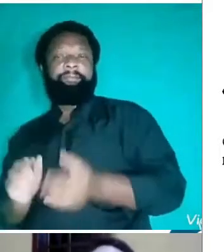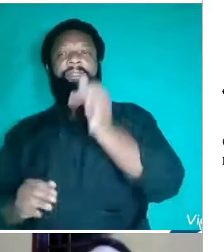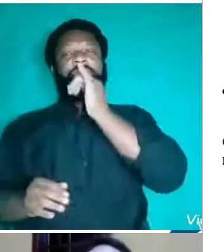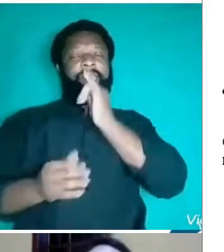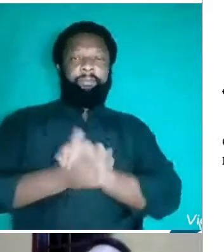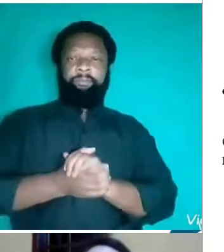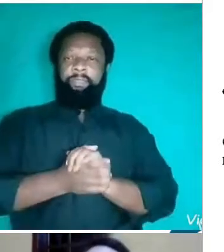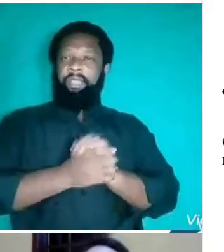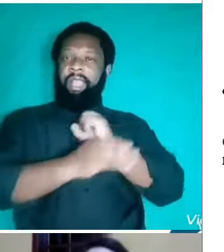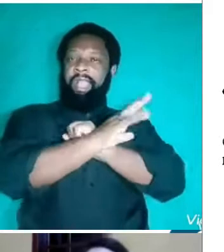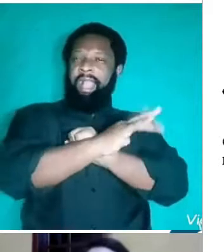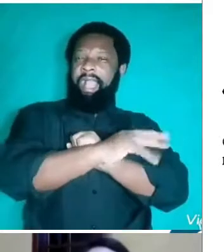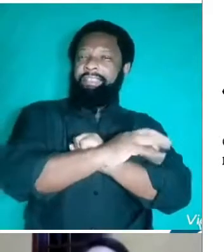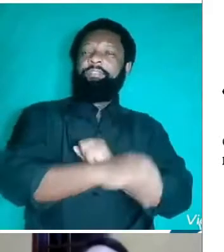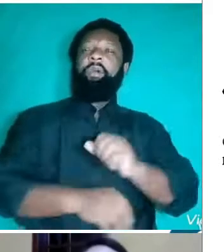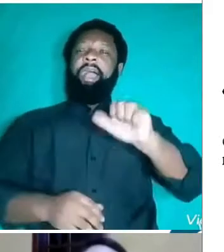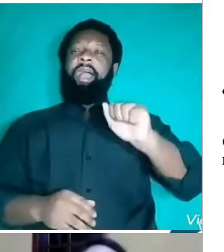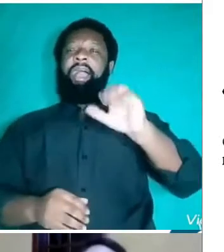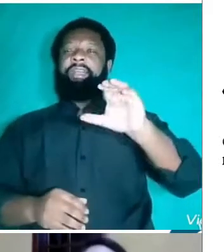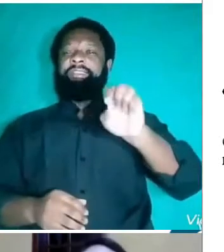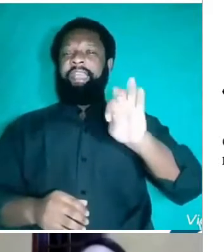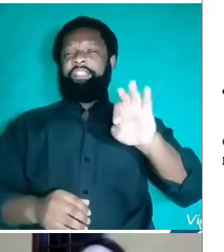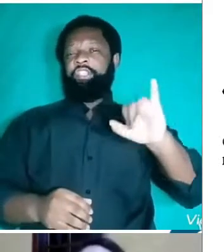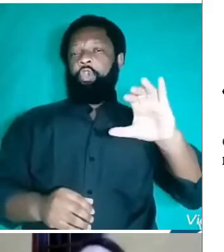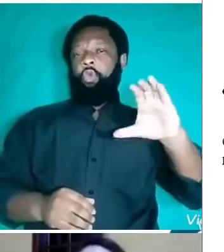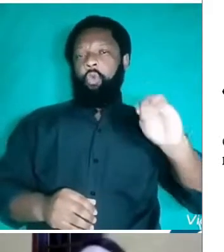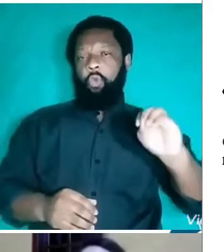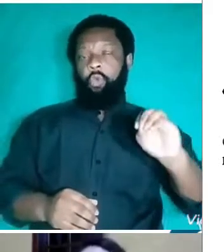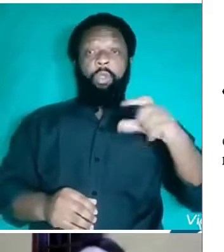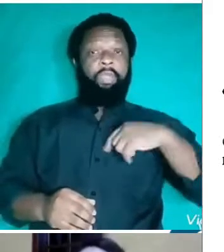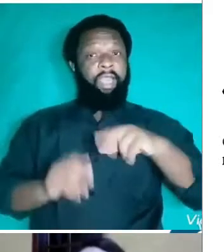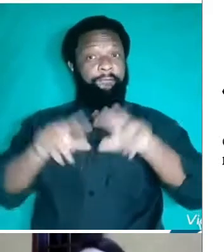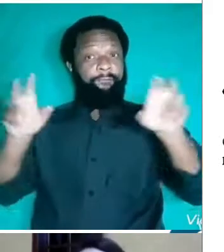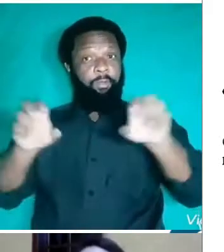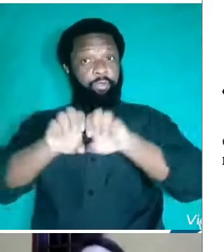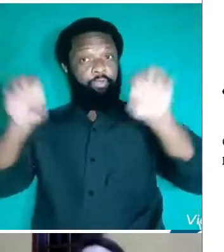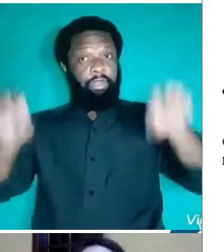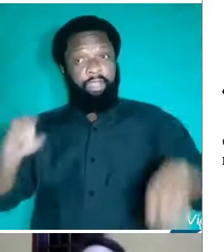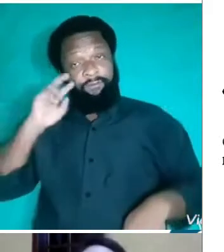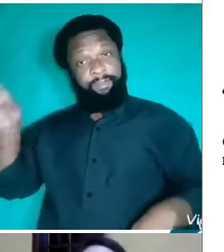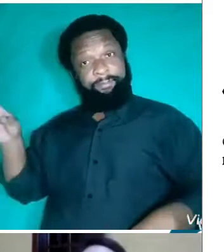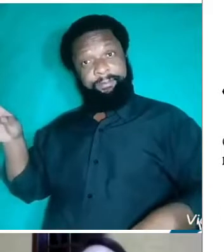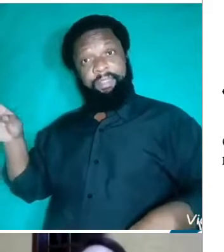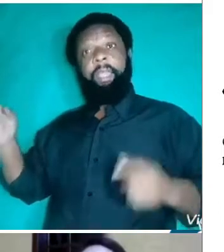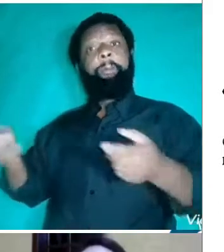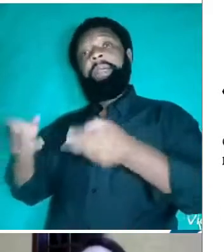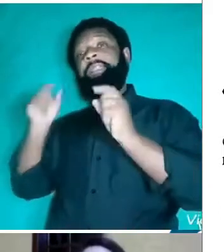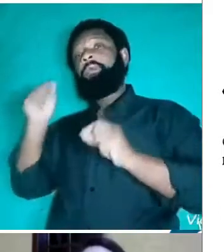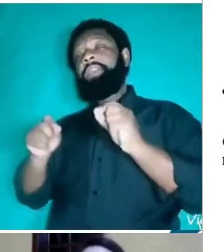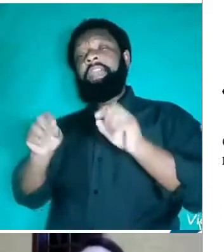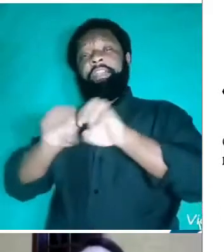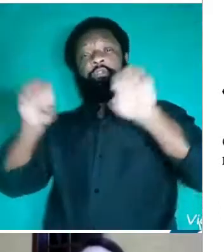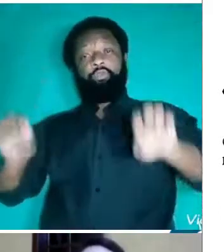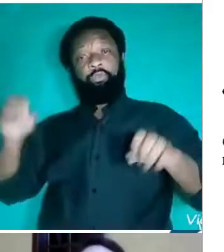por exemplo, o ácido acético, né? Ele tem essa fórmula estrutural aqui. Percebam que na estrutura